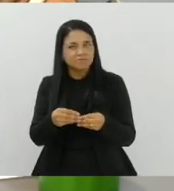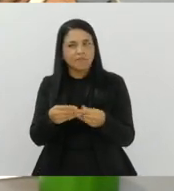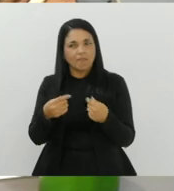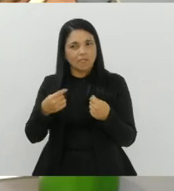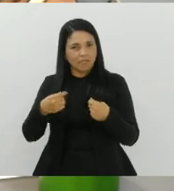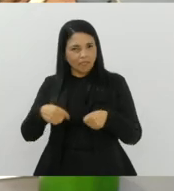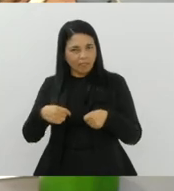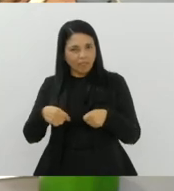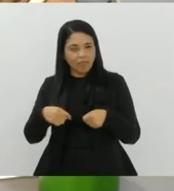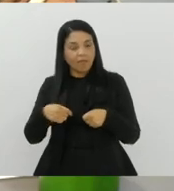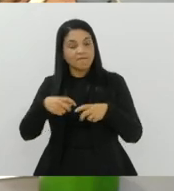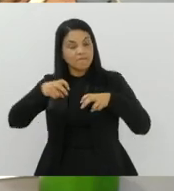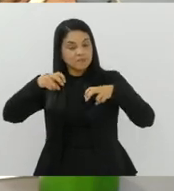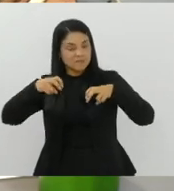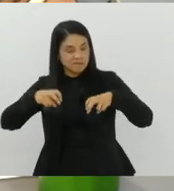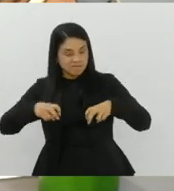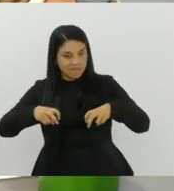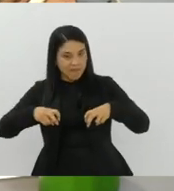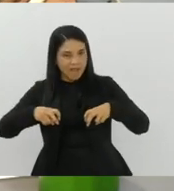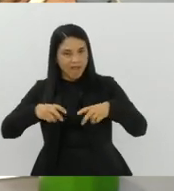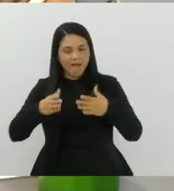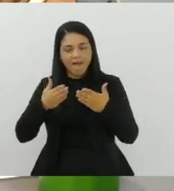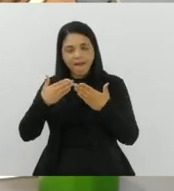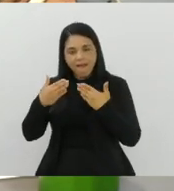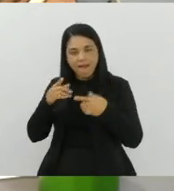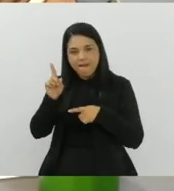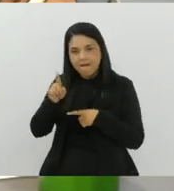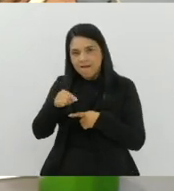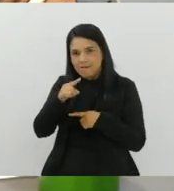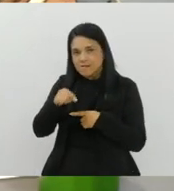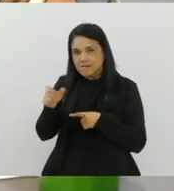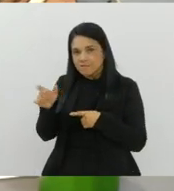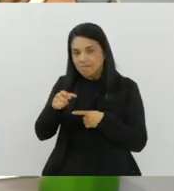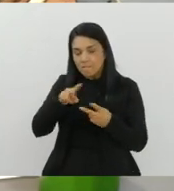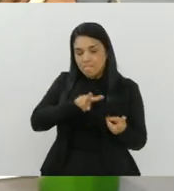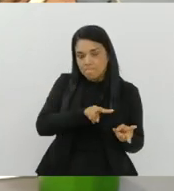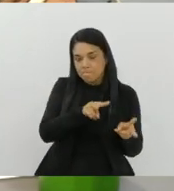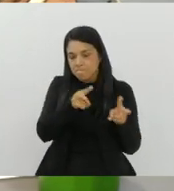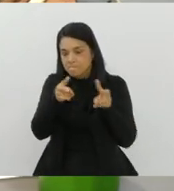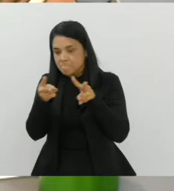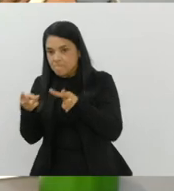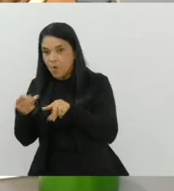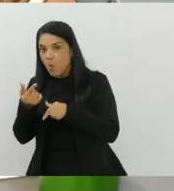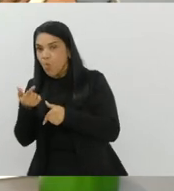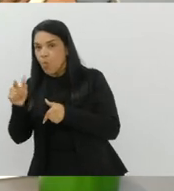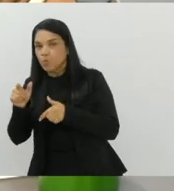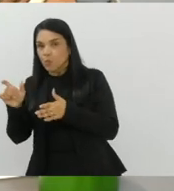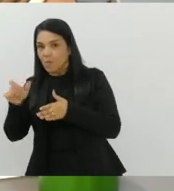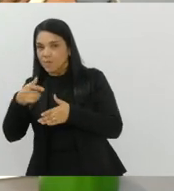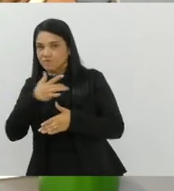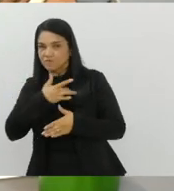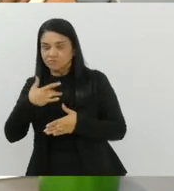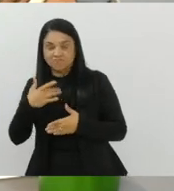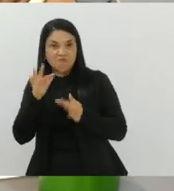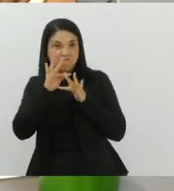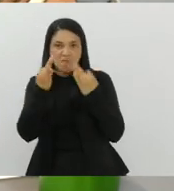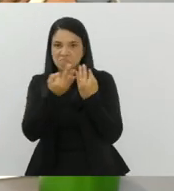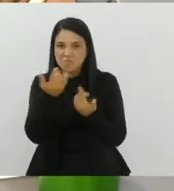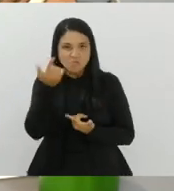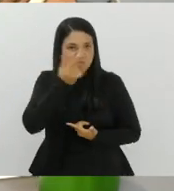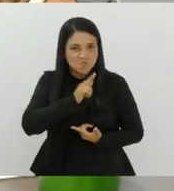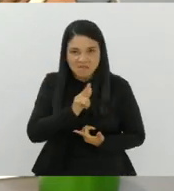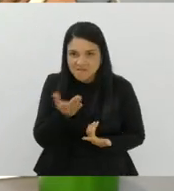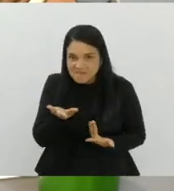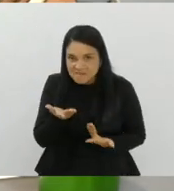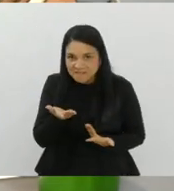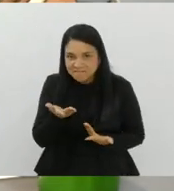vamos sentar, vamos cancelar, vamos ter que fazer portabilidade para outros planos. As famílias não conseguem fazer,